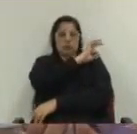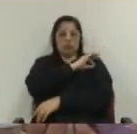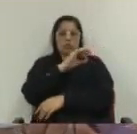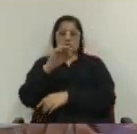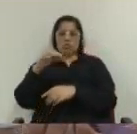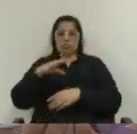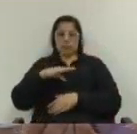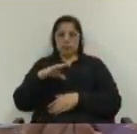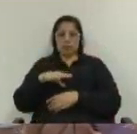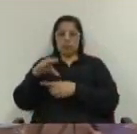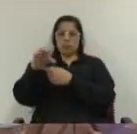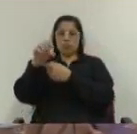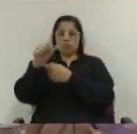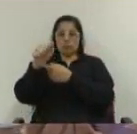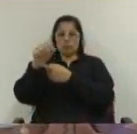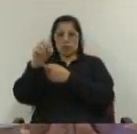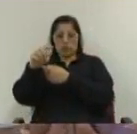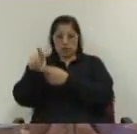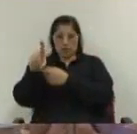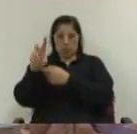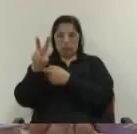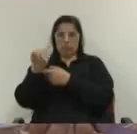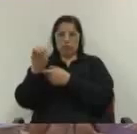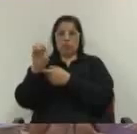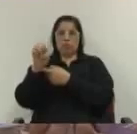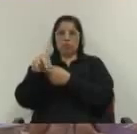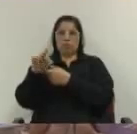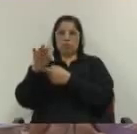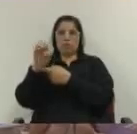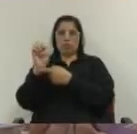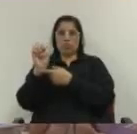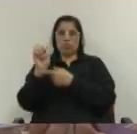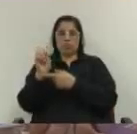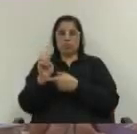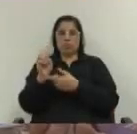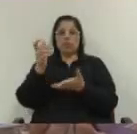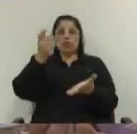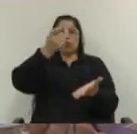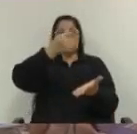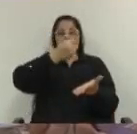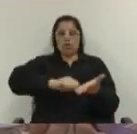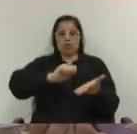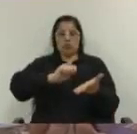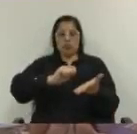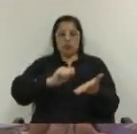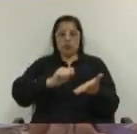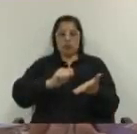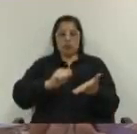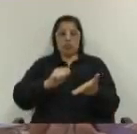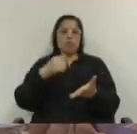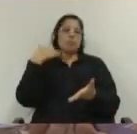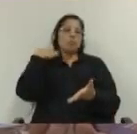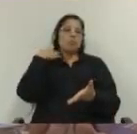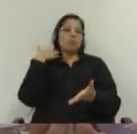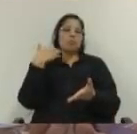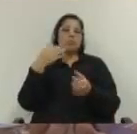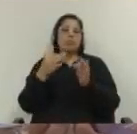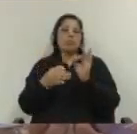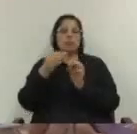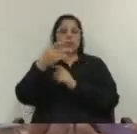denúncia obtida pela Gazeta foi assinada pela procuradora Jaqueline Mara Lorenzetti